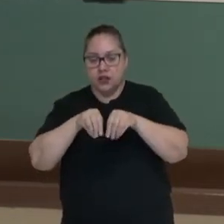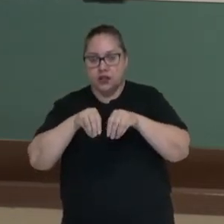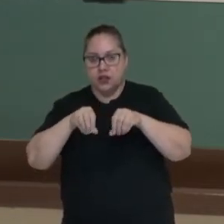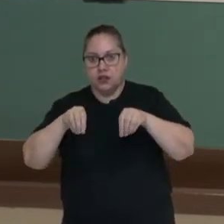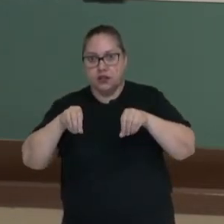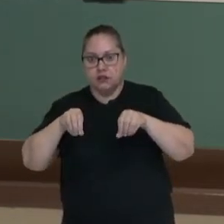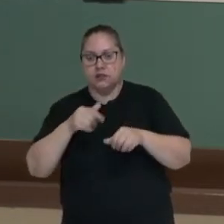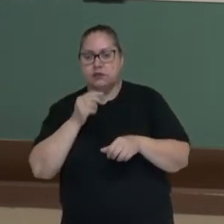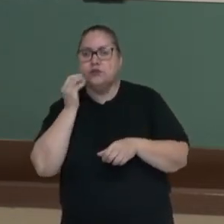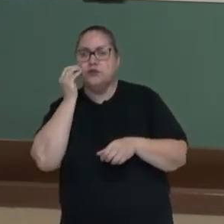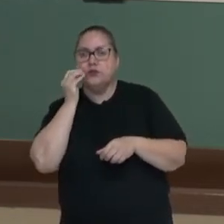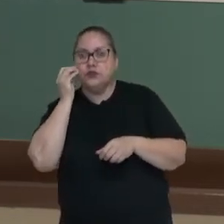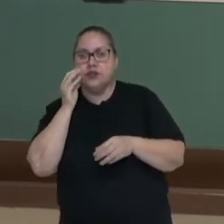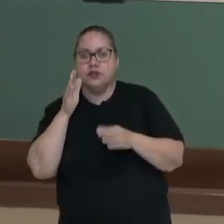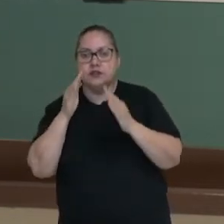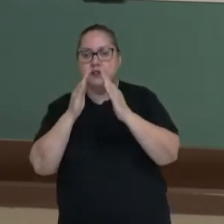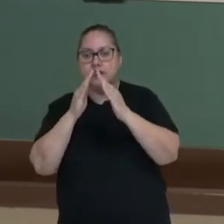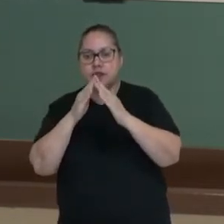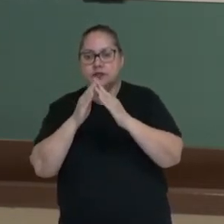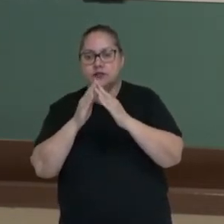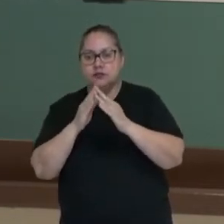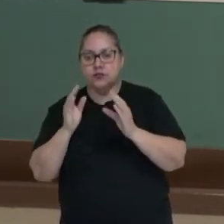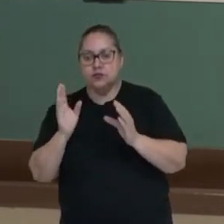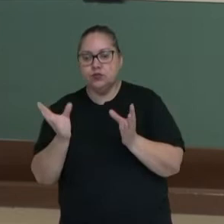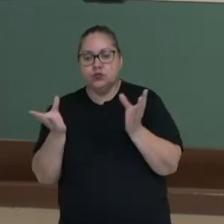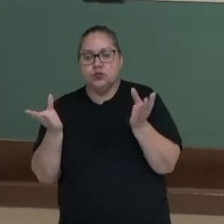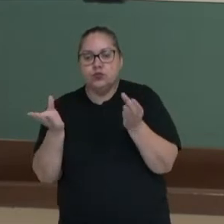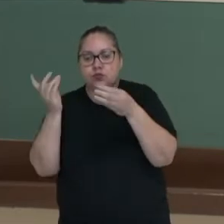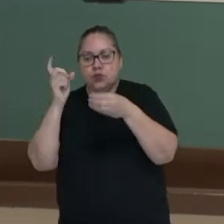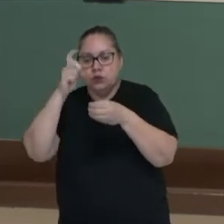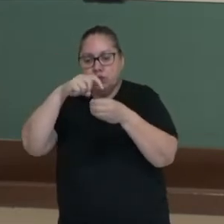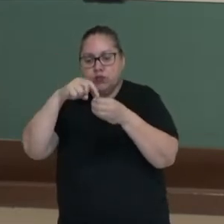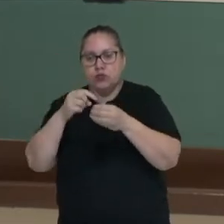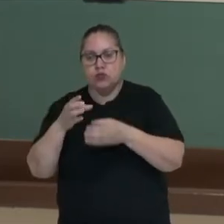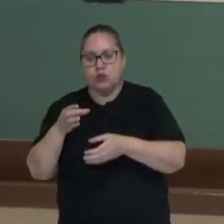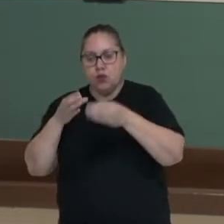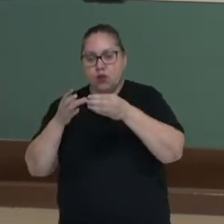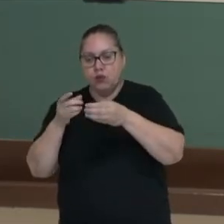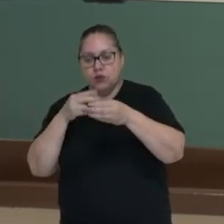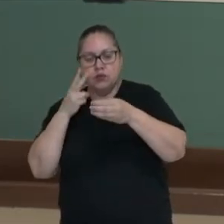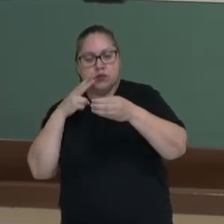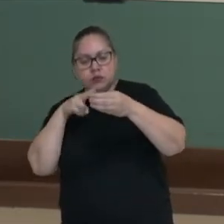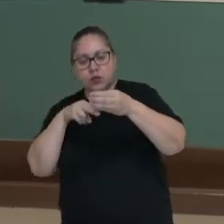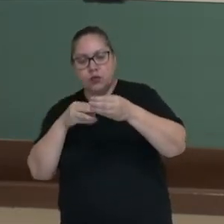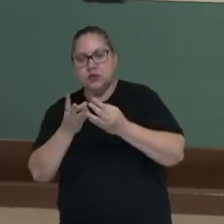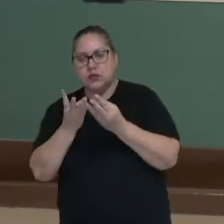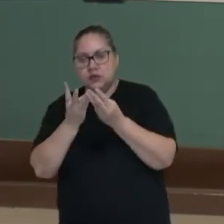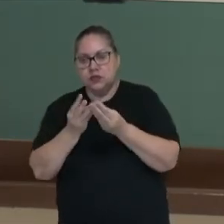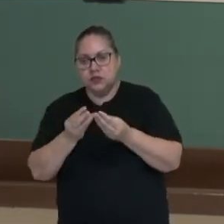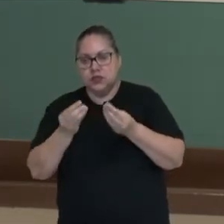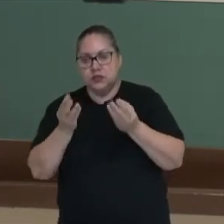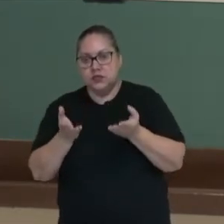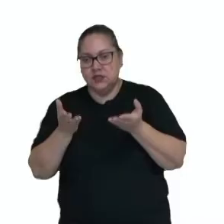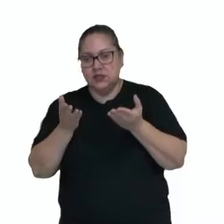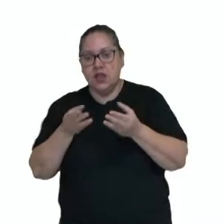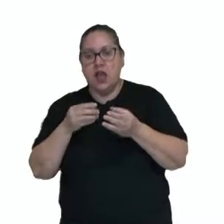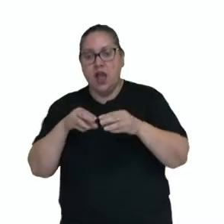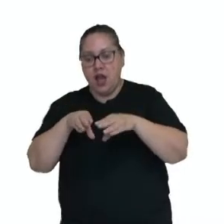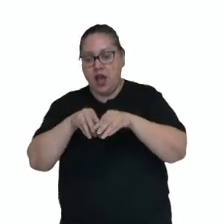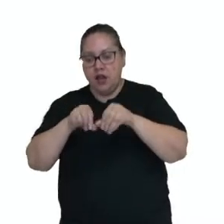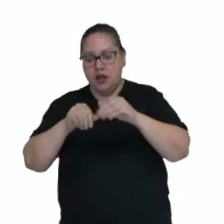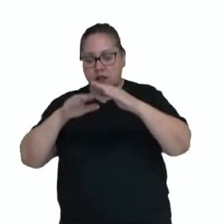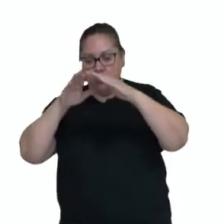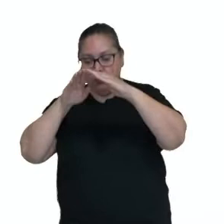fazer essa experiência na sua casa. Coloque tudo no mesmo copo transparente. Por causa da densidade, a areia vai